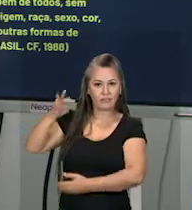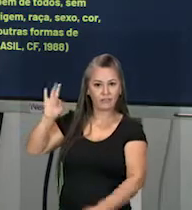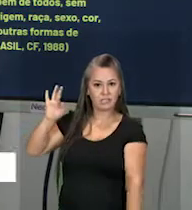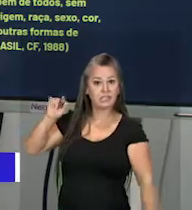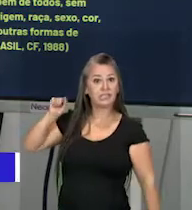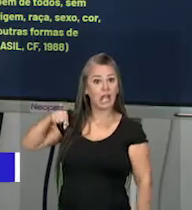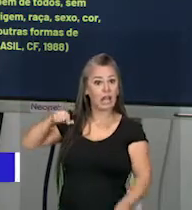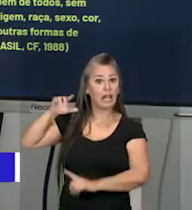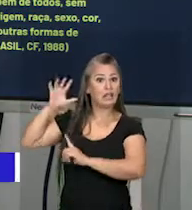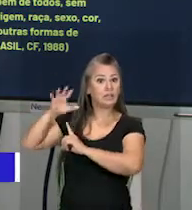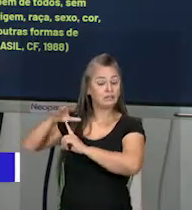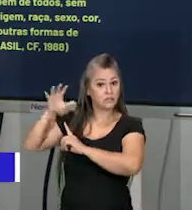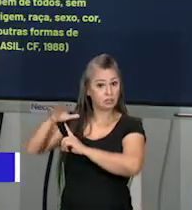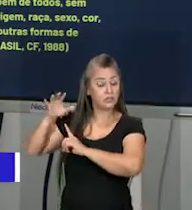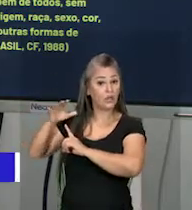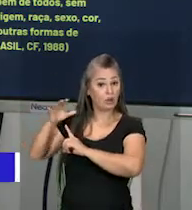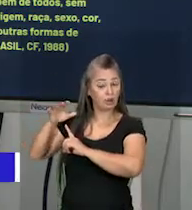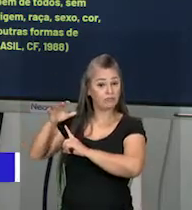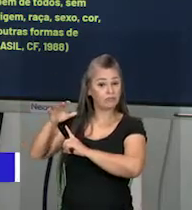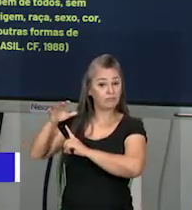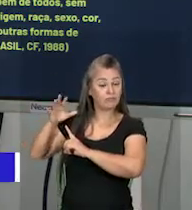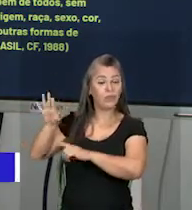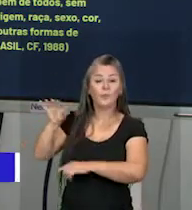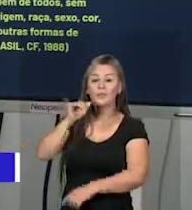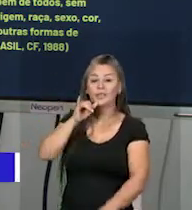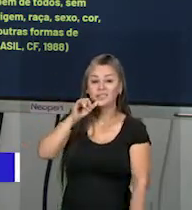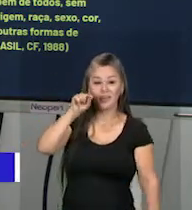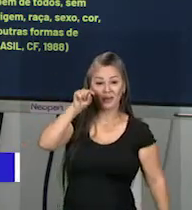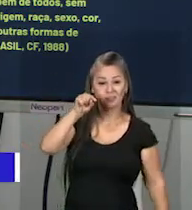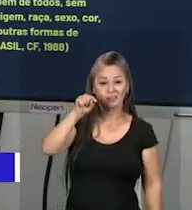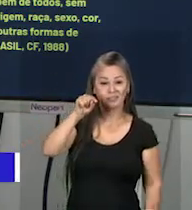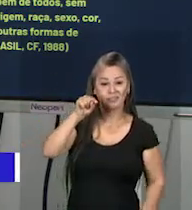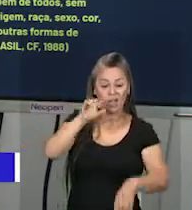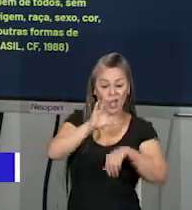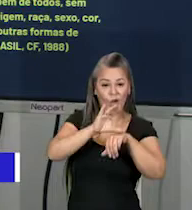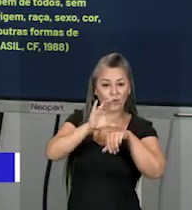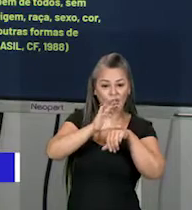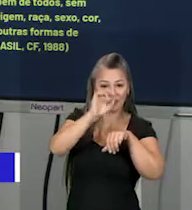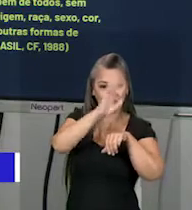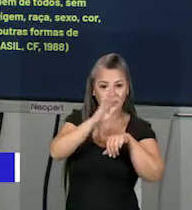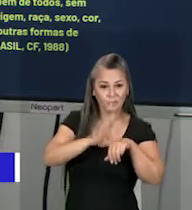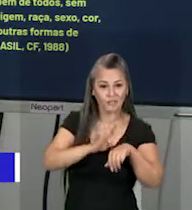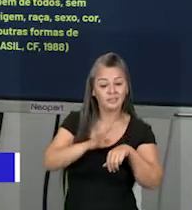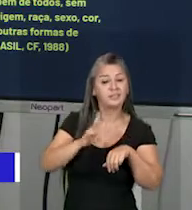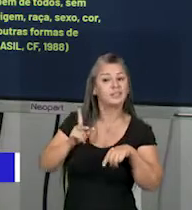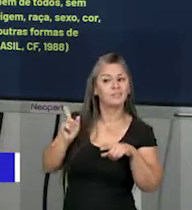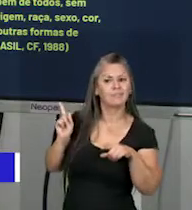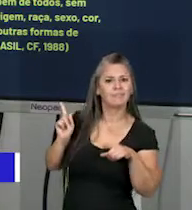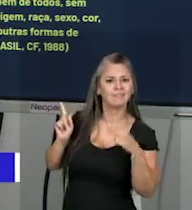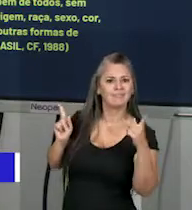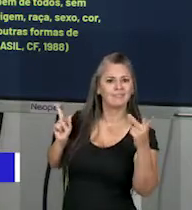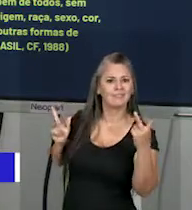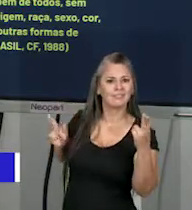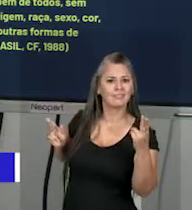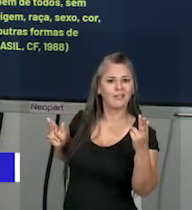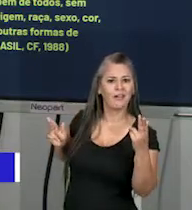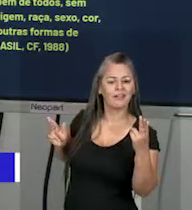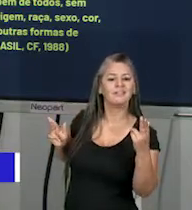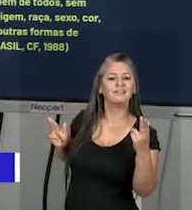e não é diferente com a nossa. Só nesse trechinho aqui a gente consegue observar a influência daqueles 3